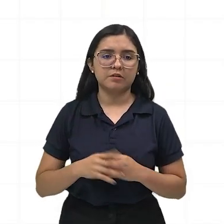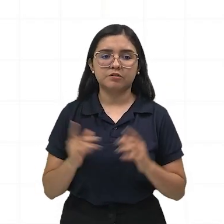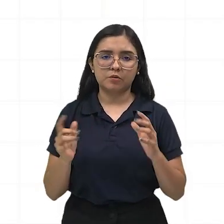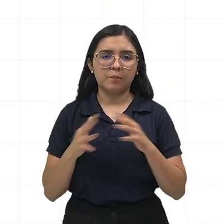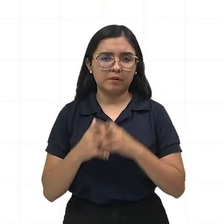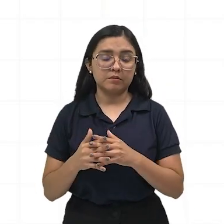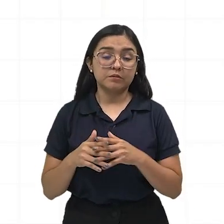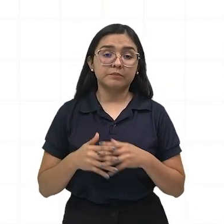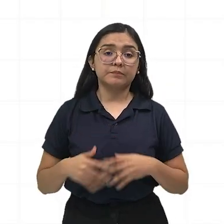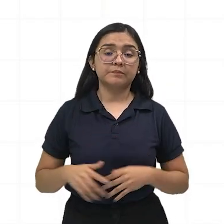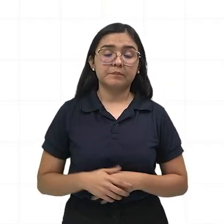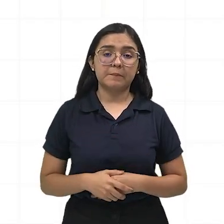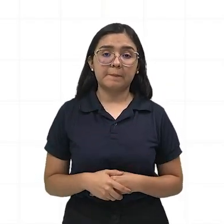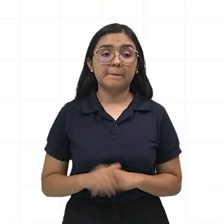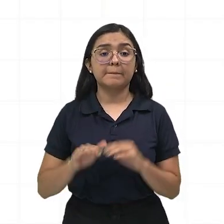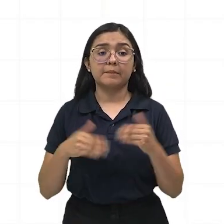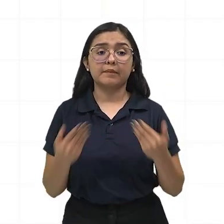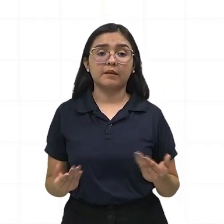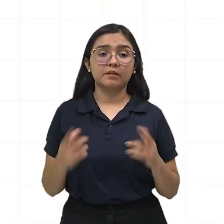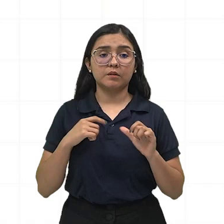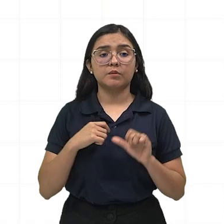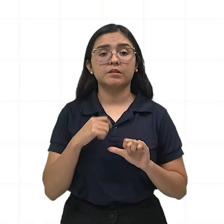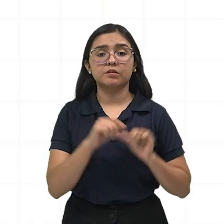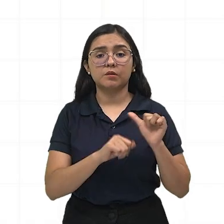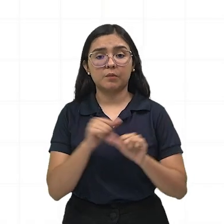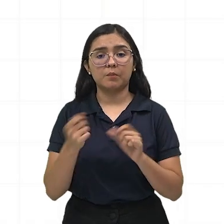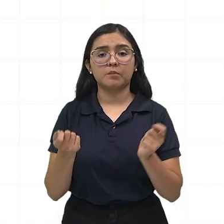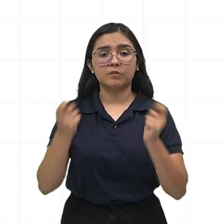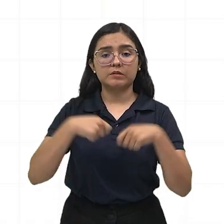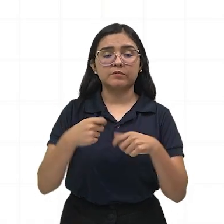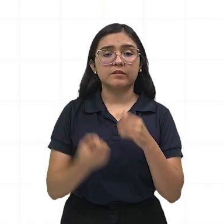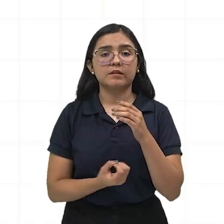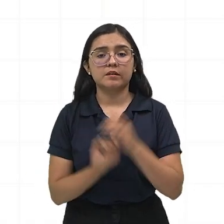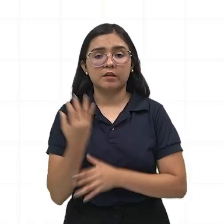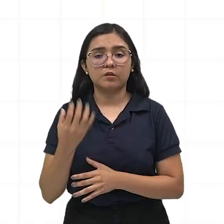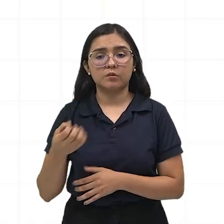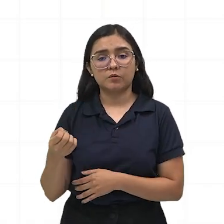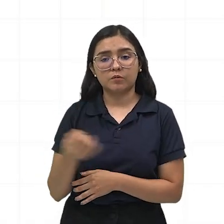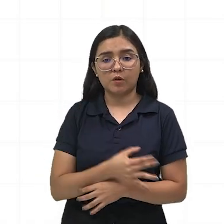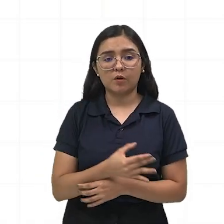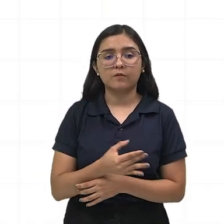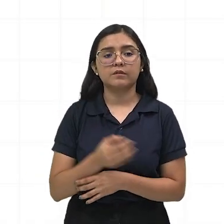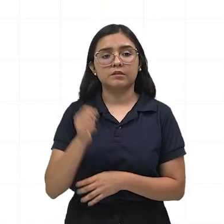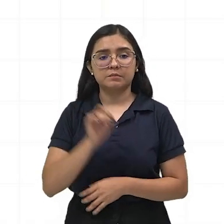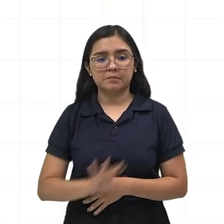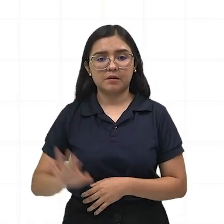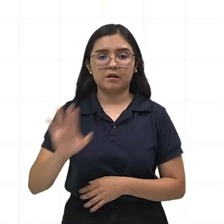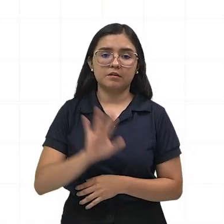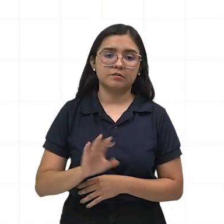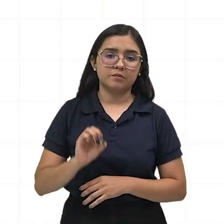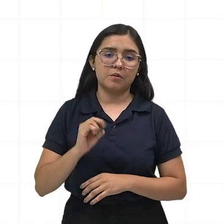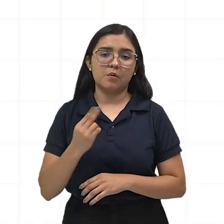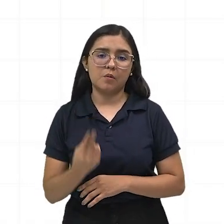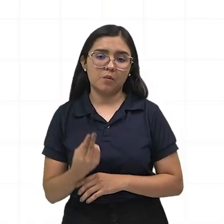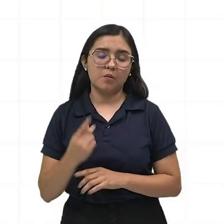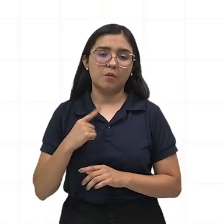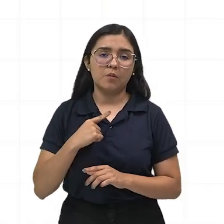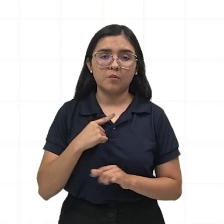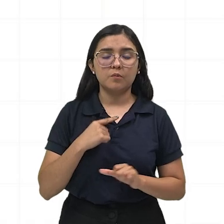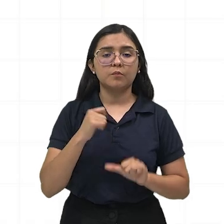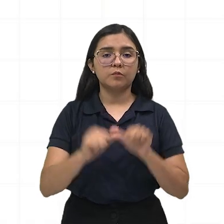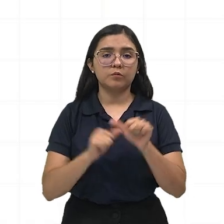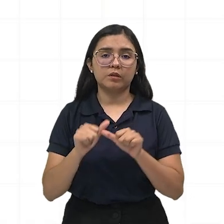Então, estas transformações nos permitem criar novas figuras a partir das originais ou alterar sua